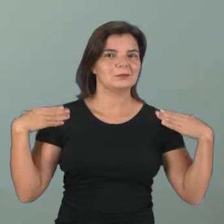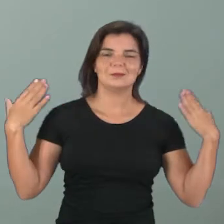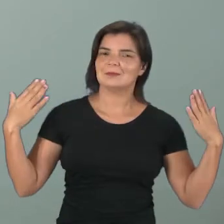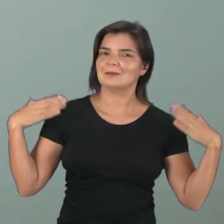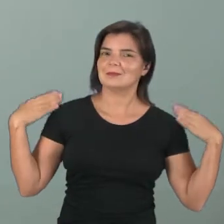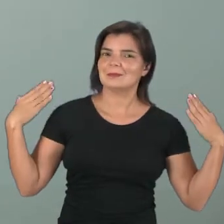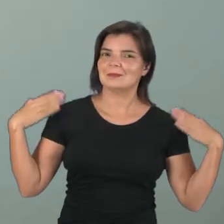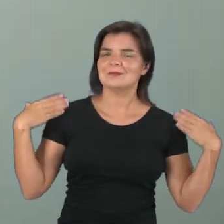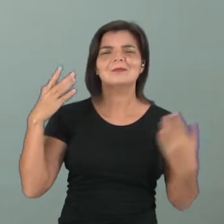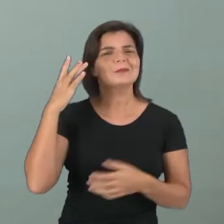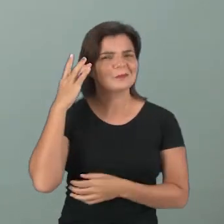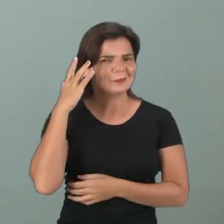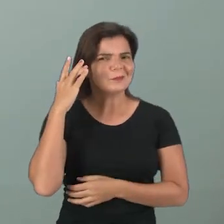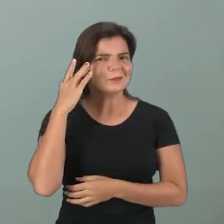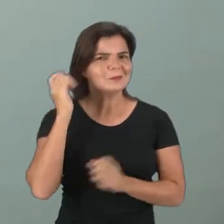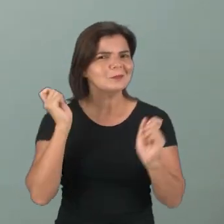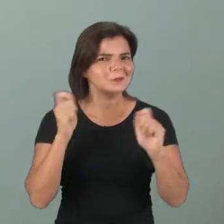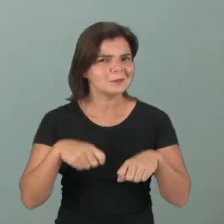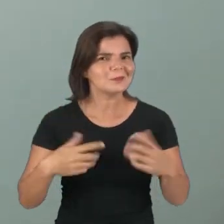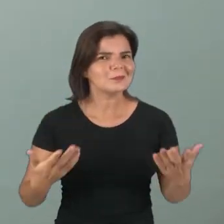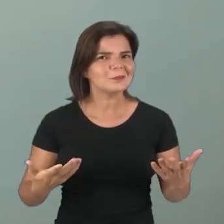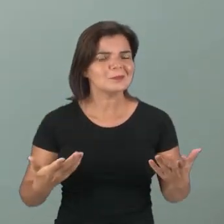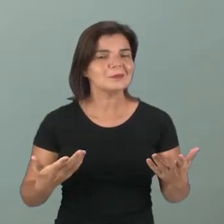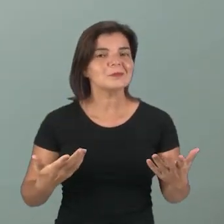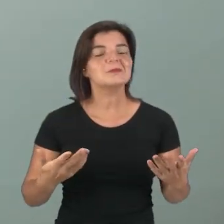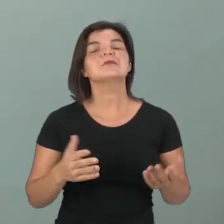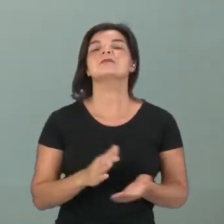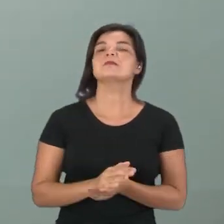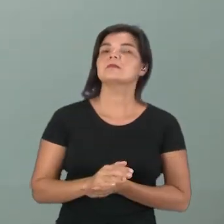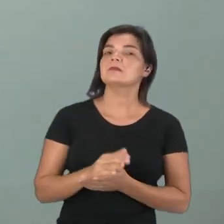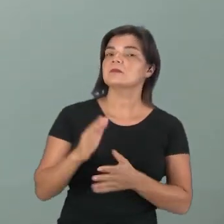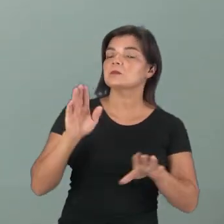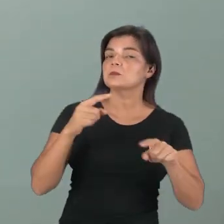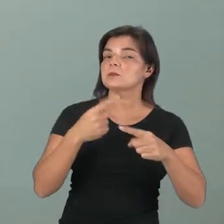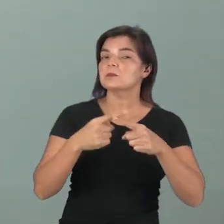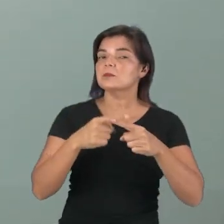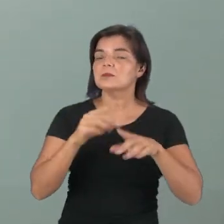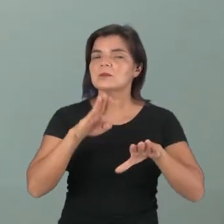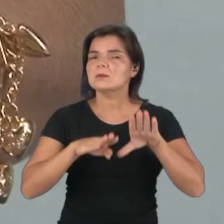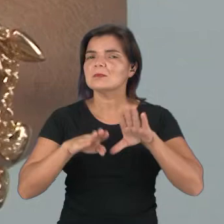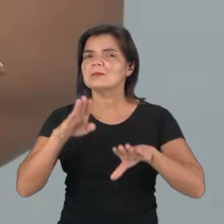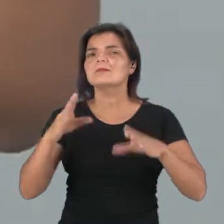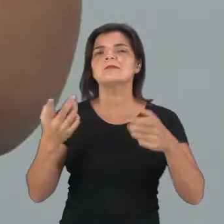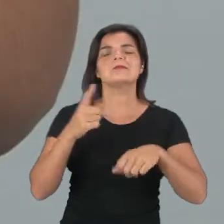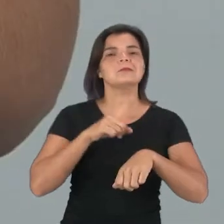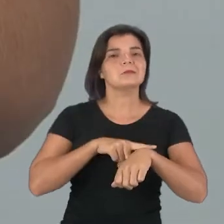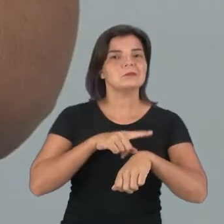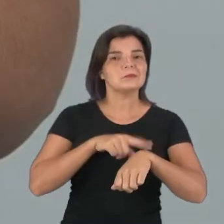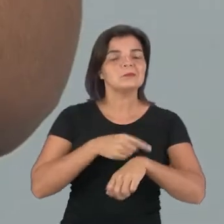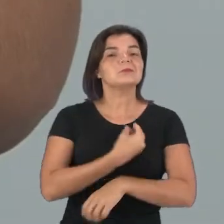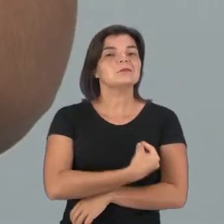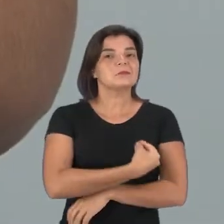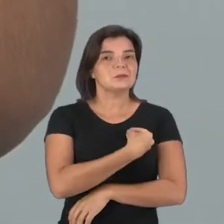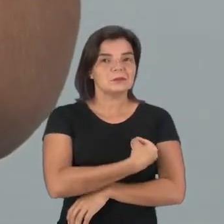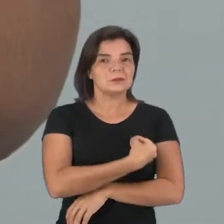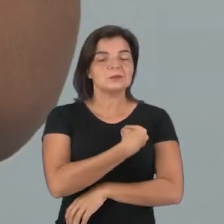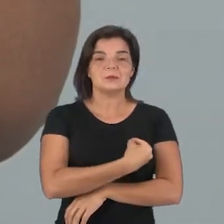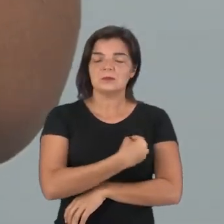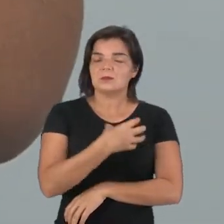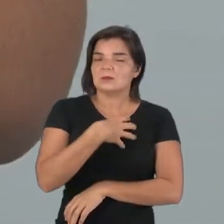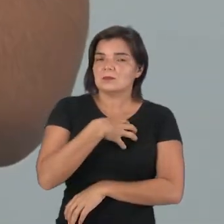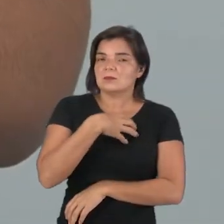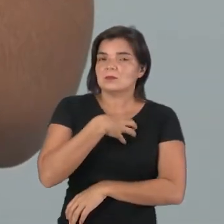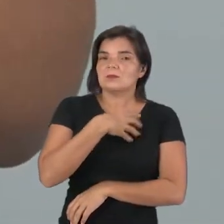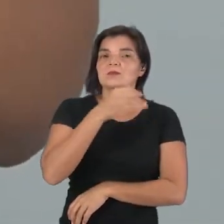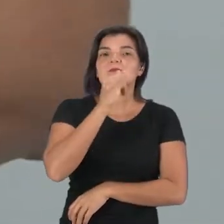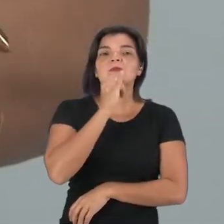alegria? Será que em determinados momentos da nossa vida